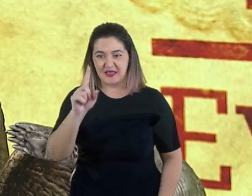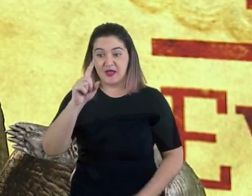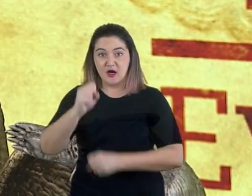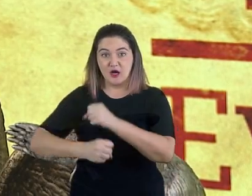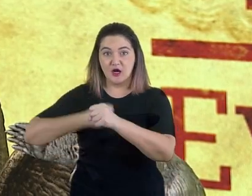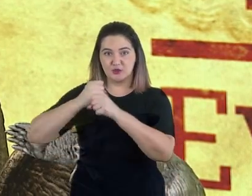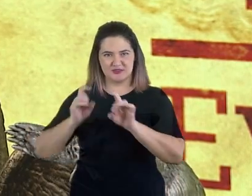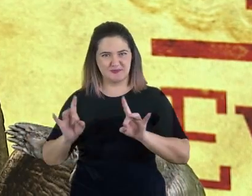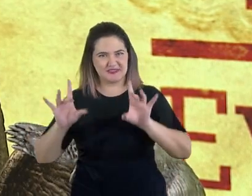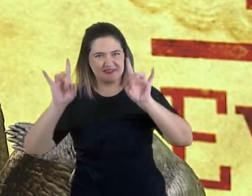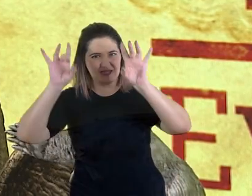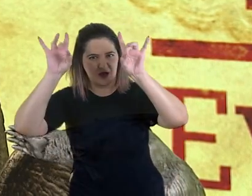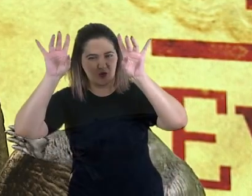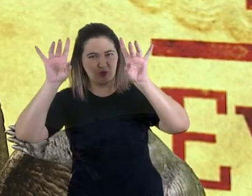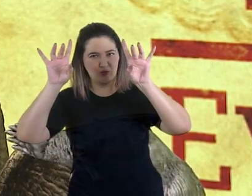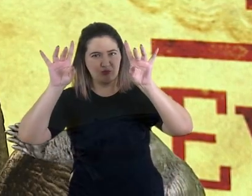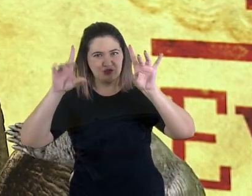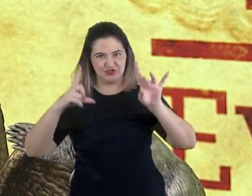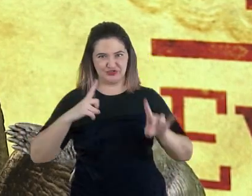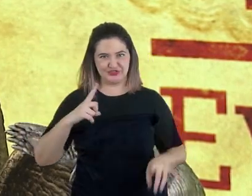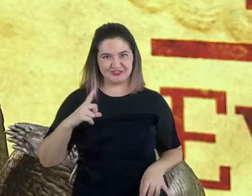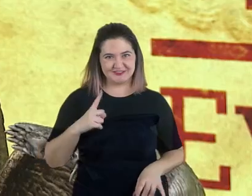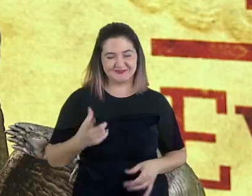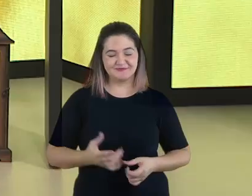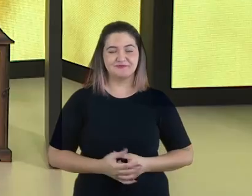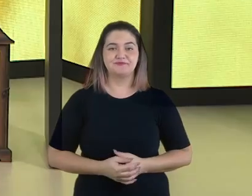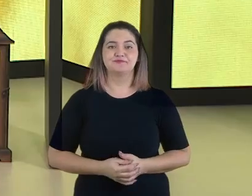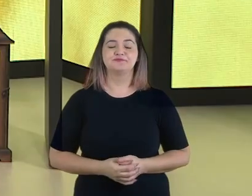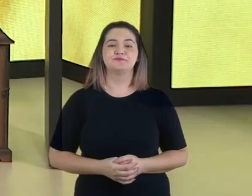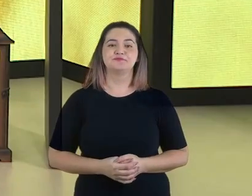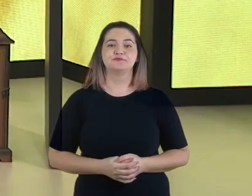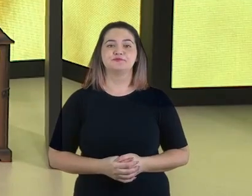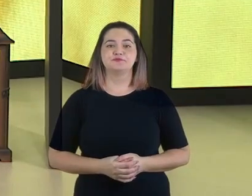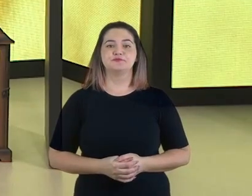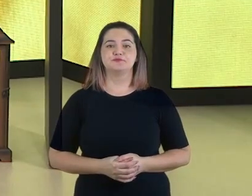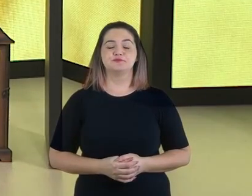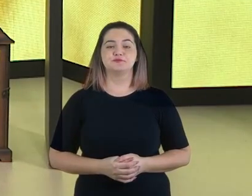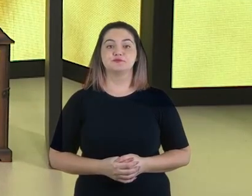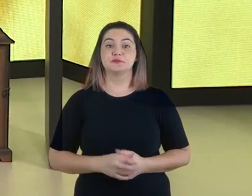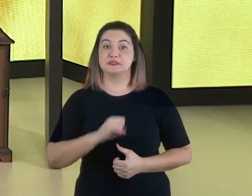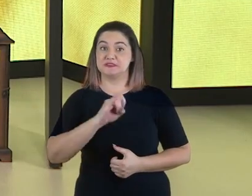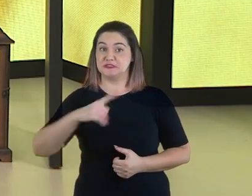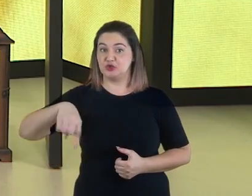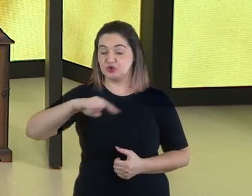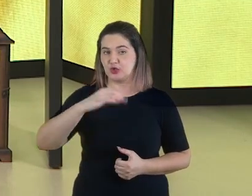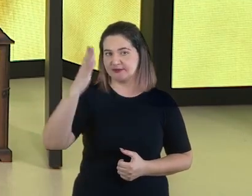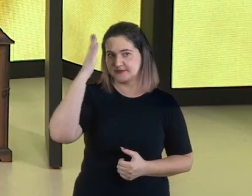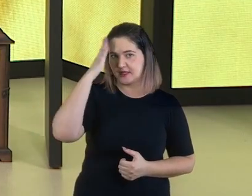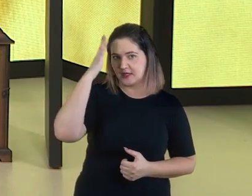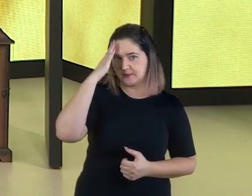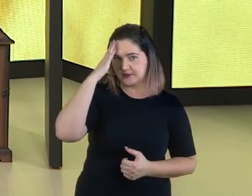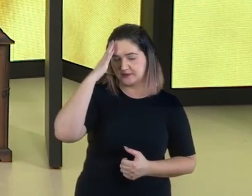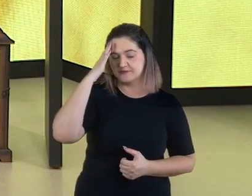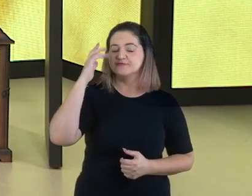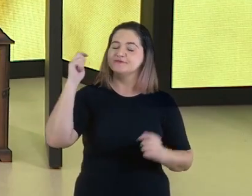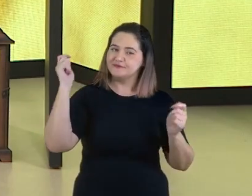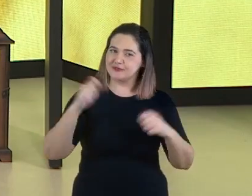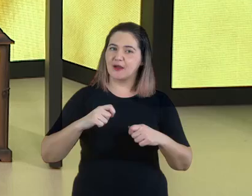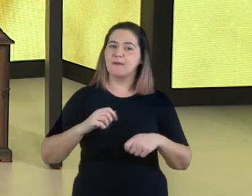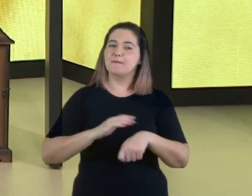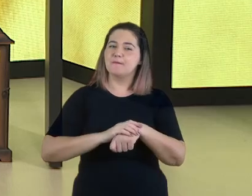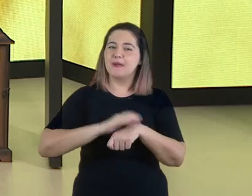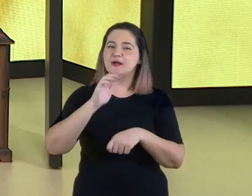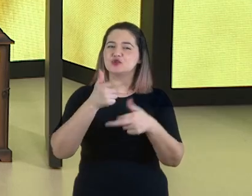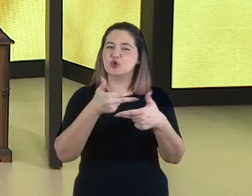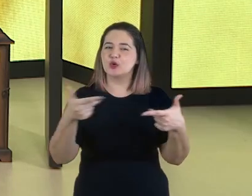que teria 360 dias? Bom, se descobrirmos indícios disso, nós teremos mais elementos para